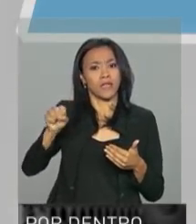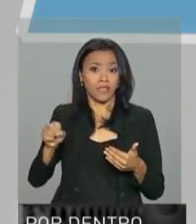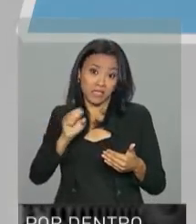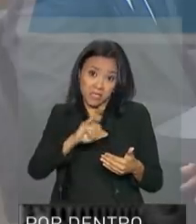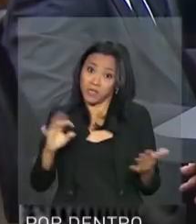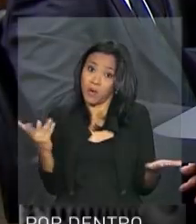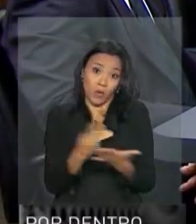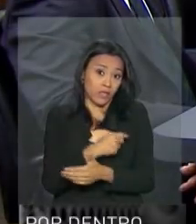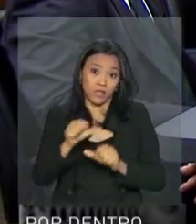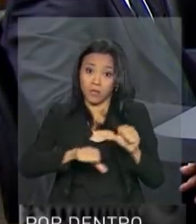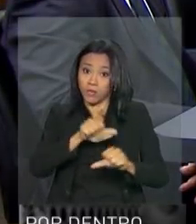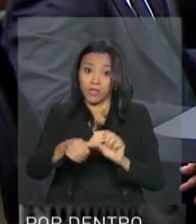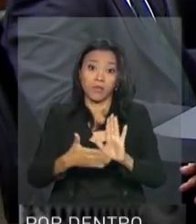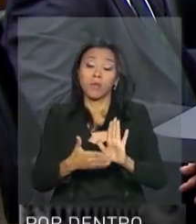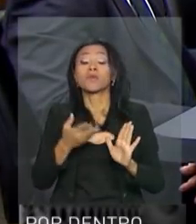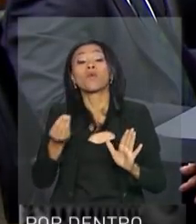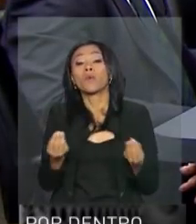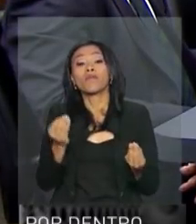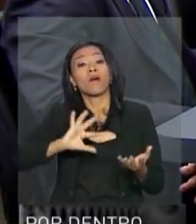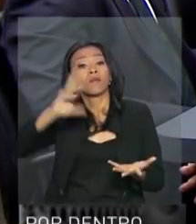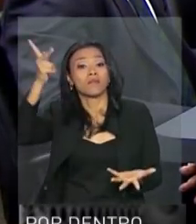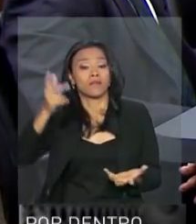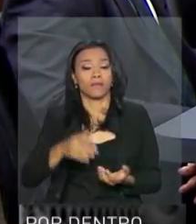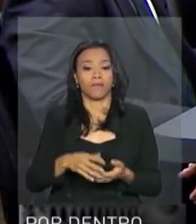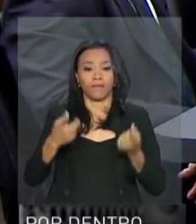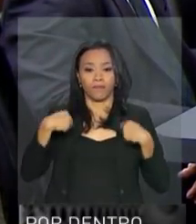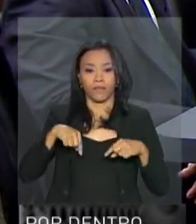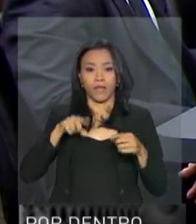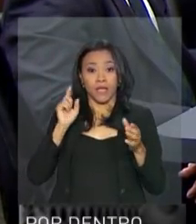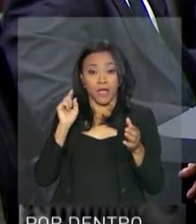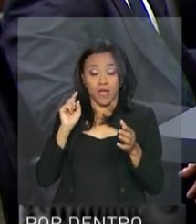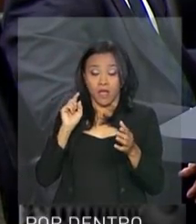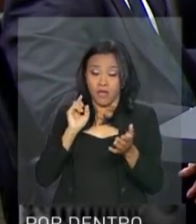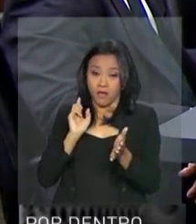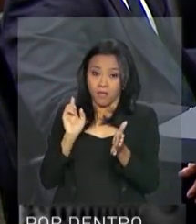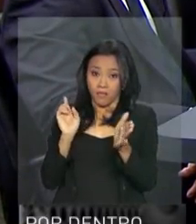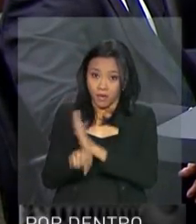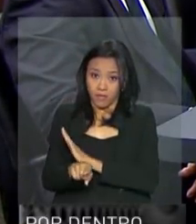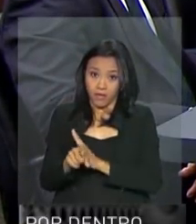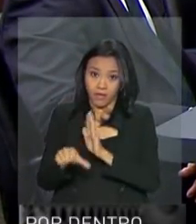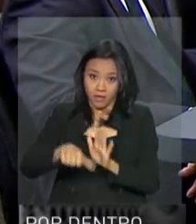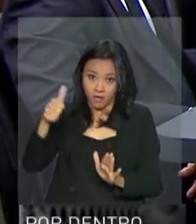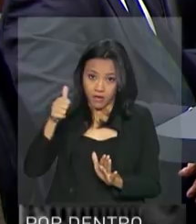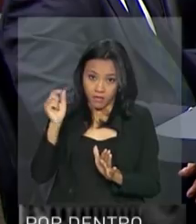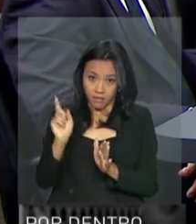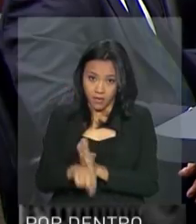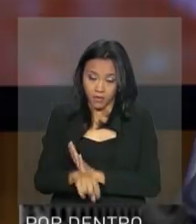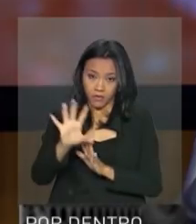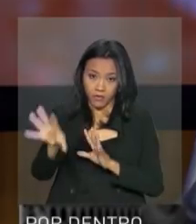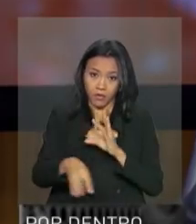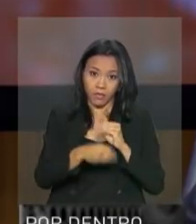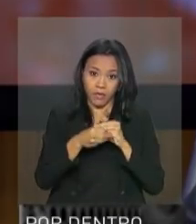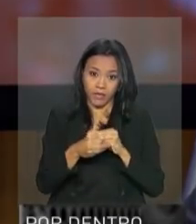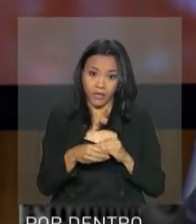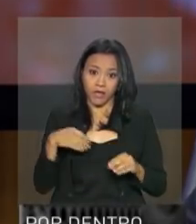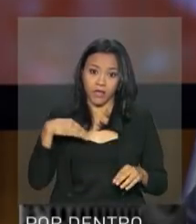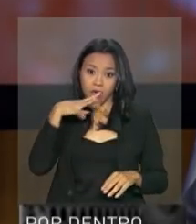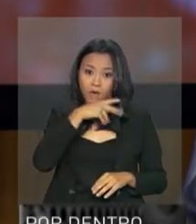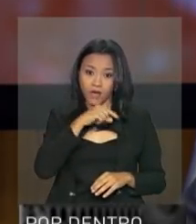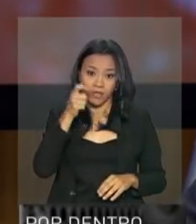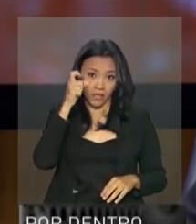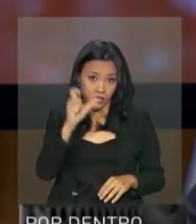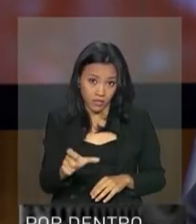Walter. Eu agradeço a sua pergunta. E vamos lá. Eu começo da primeira pergunta que você fez. Peço até licença, Marcelo, para complementar algo que eu acho muito